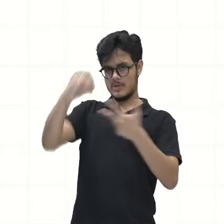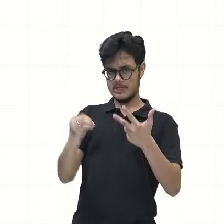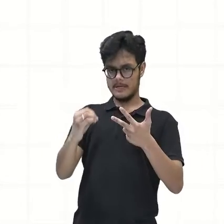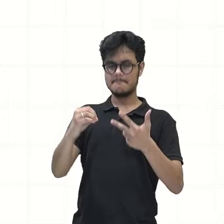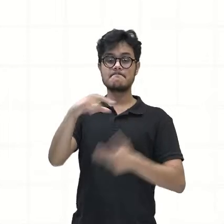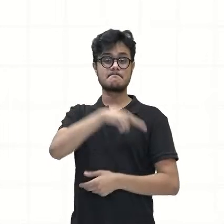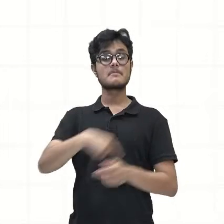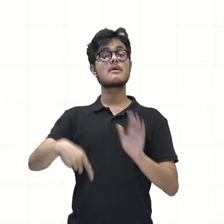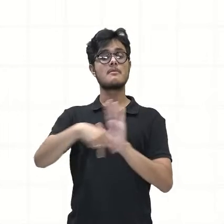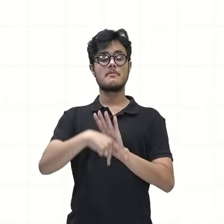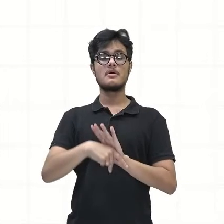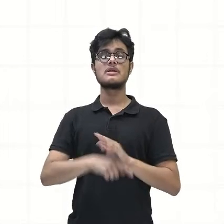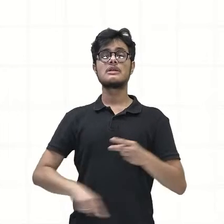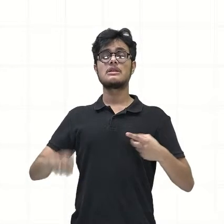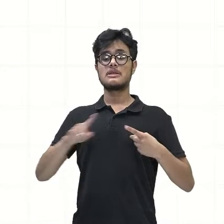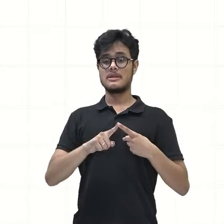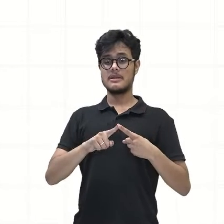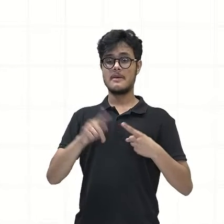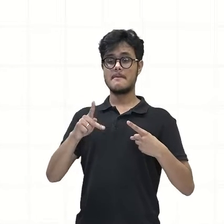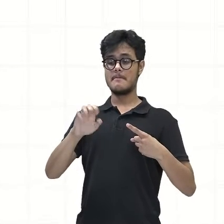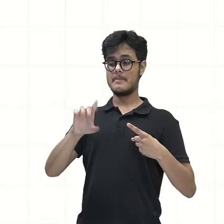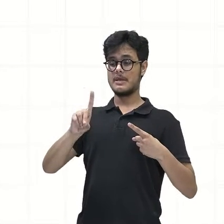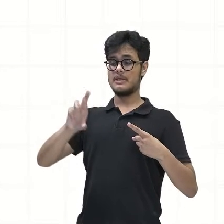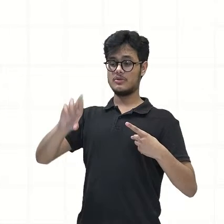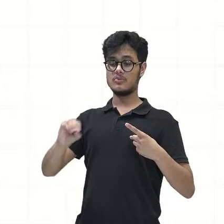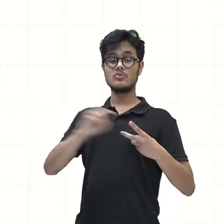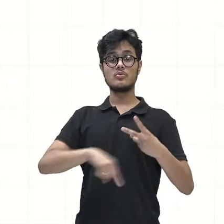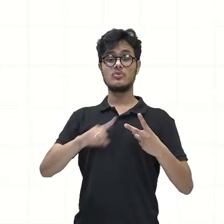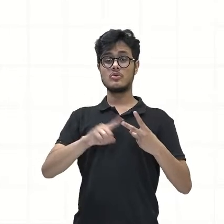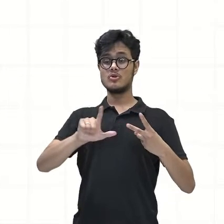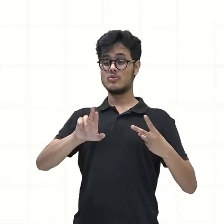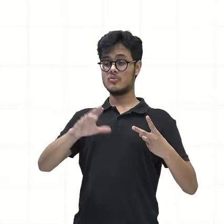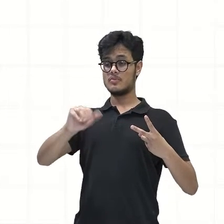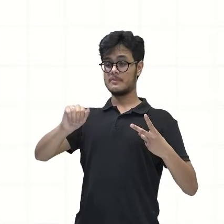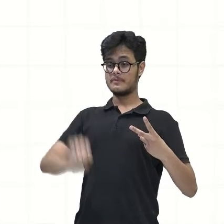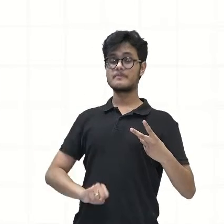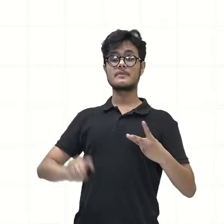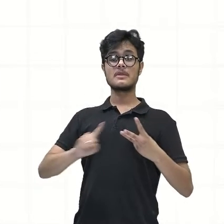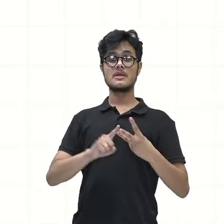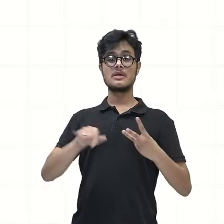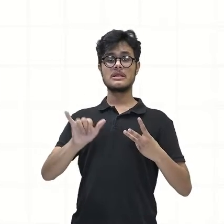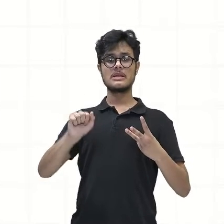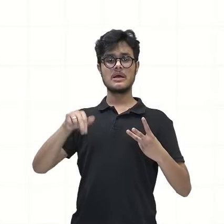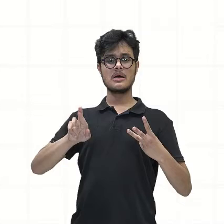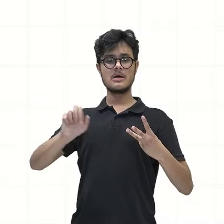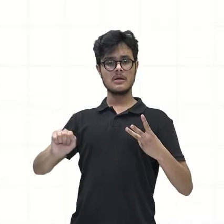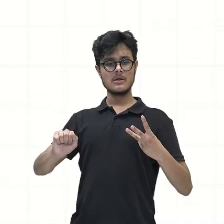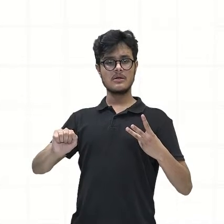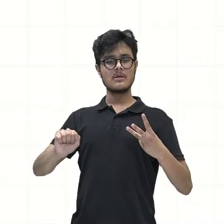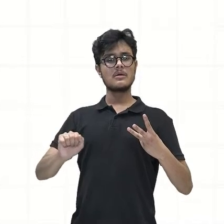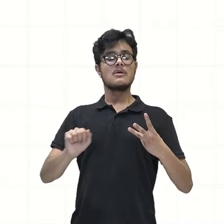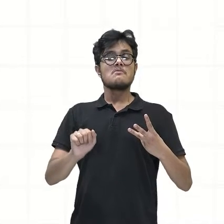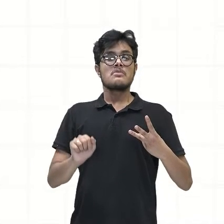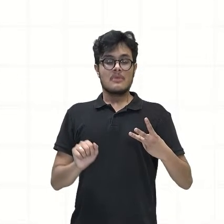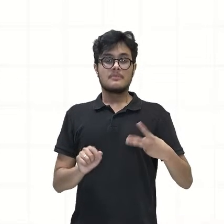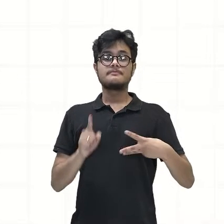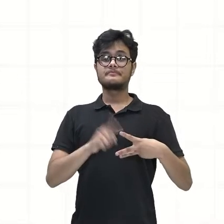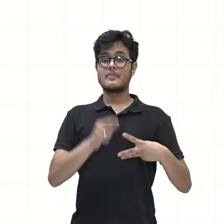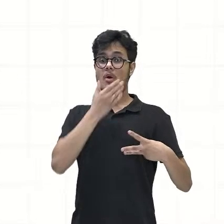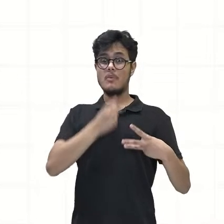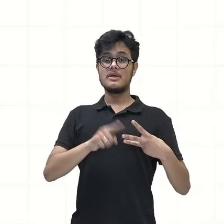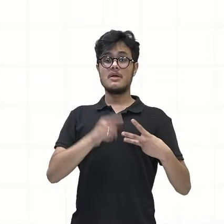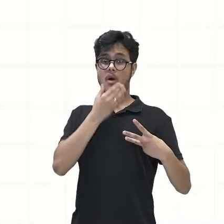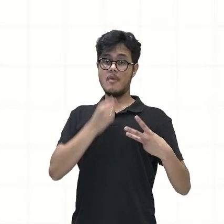aluno Pedro, o aluno Lucas e a aluna Yara. Beleza? Ó, o Pedro, ele